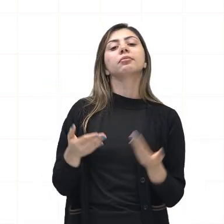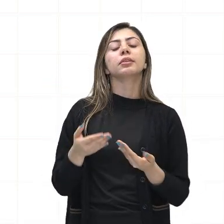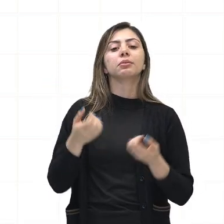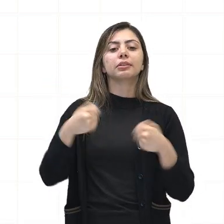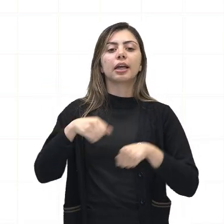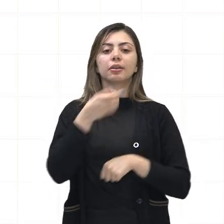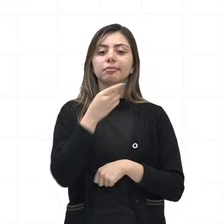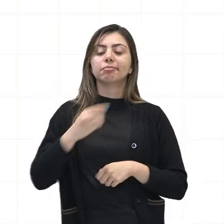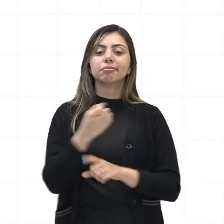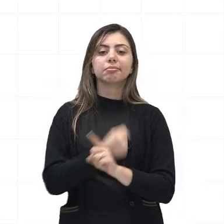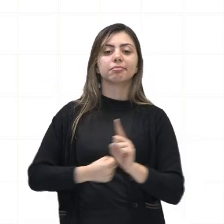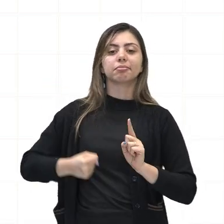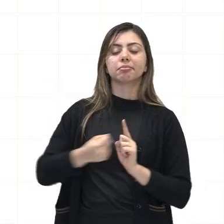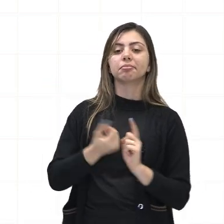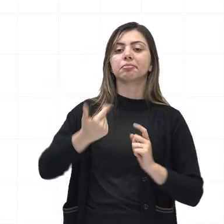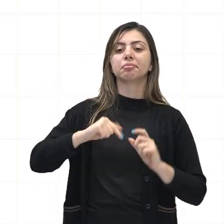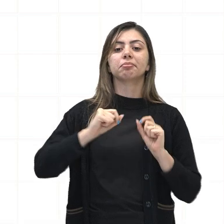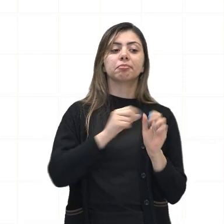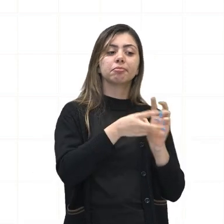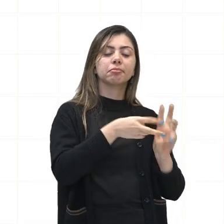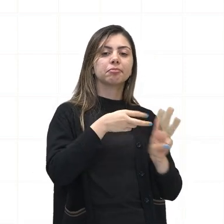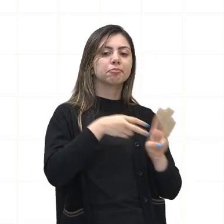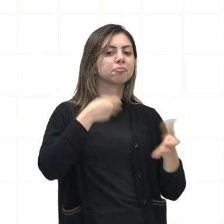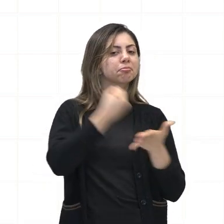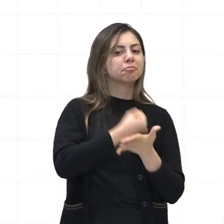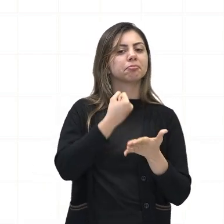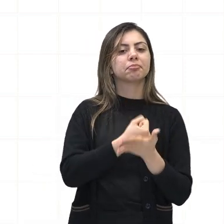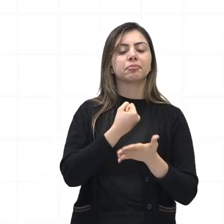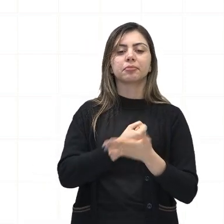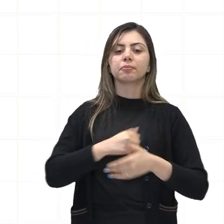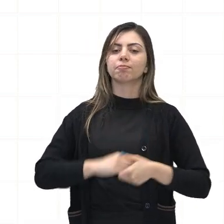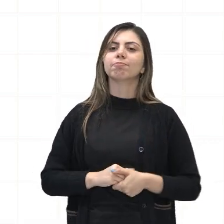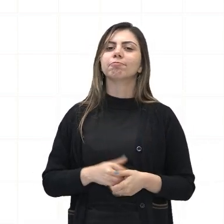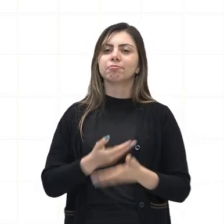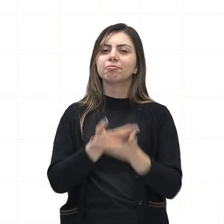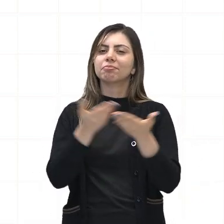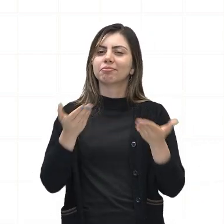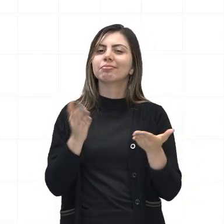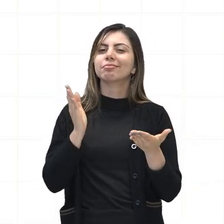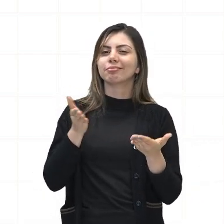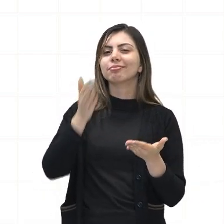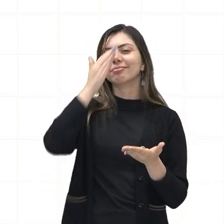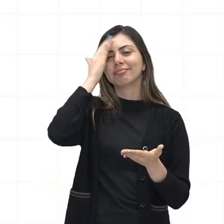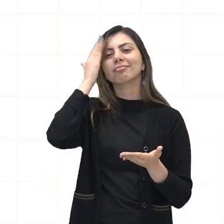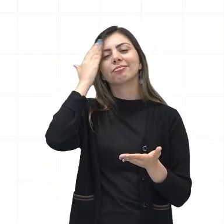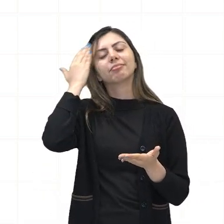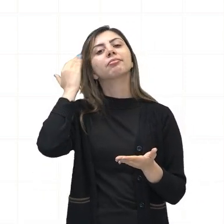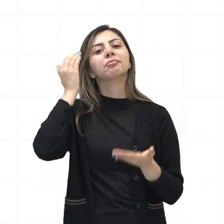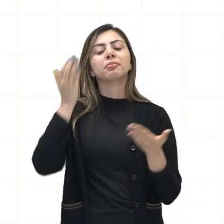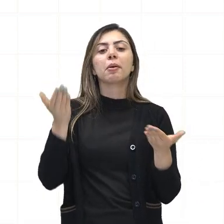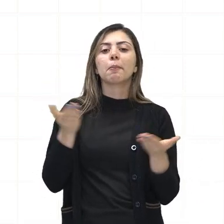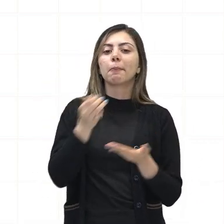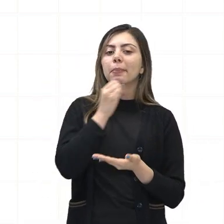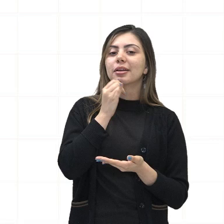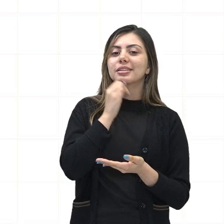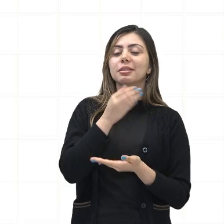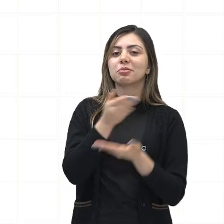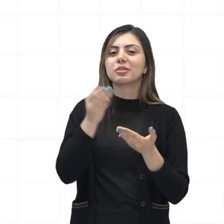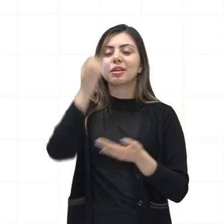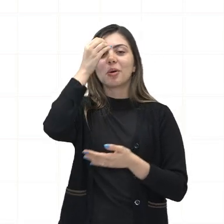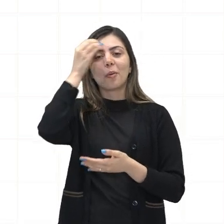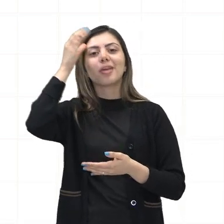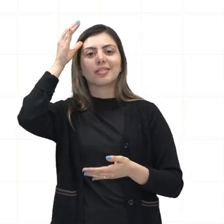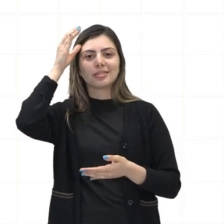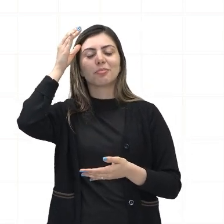Darwinismo social e resistência indígena. Sei que vocês já devem ter aí na bagagem intelectual de vocês